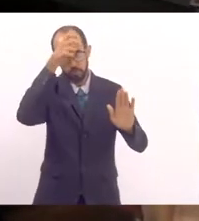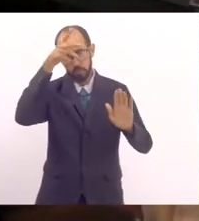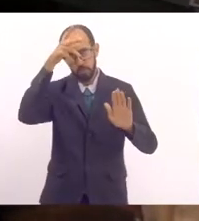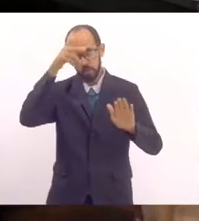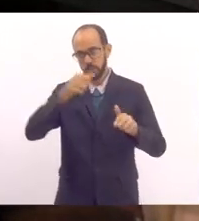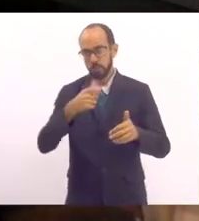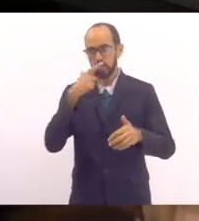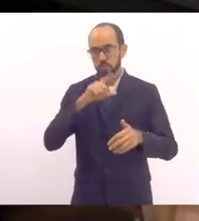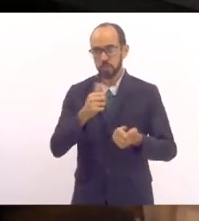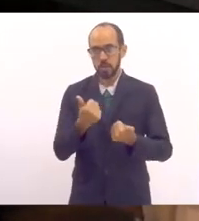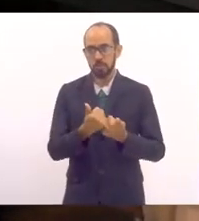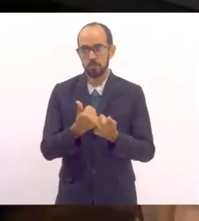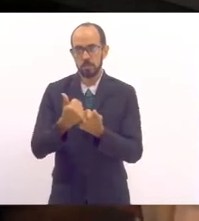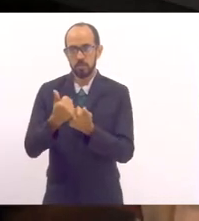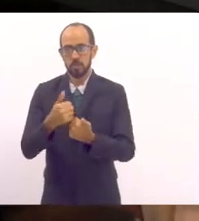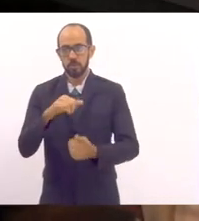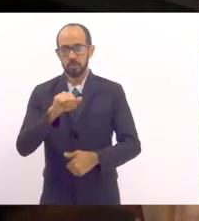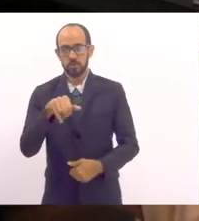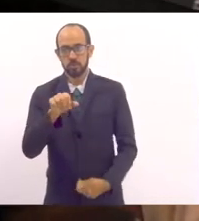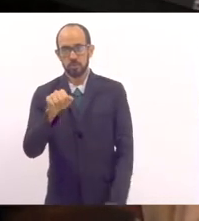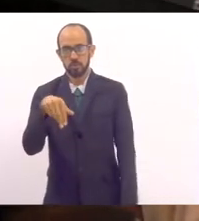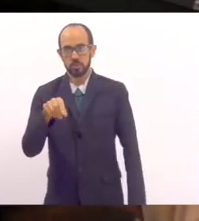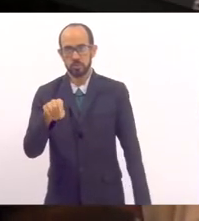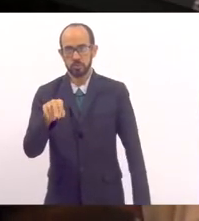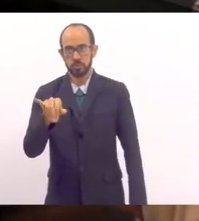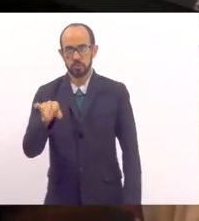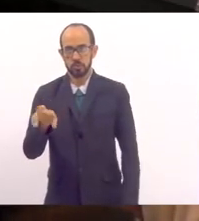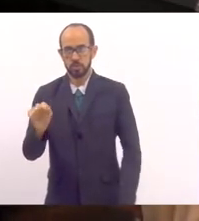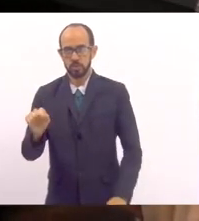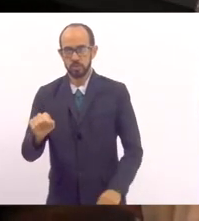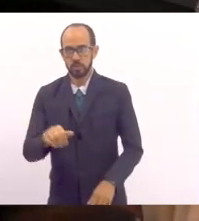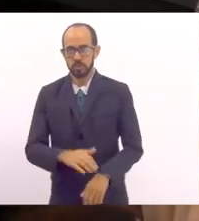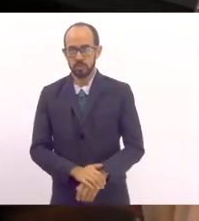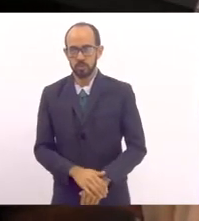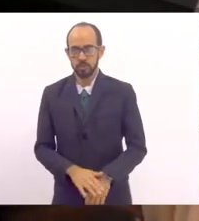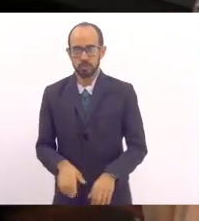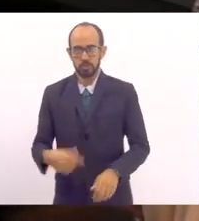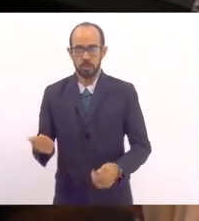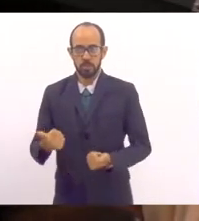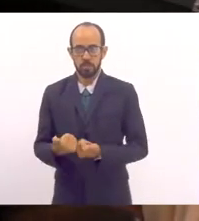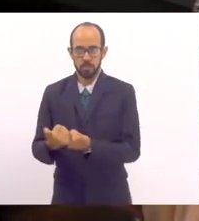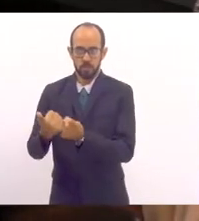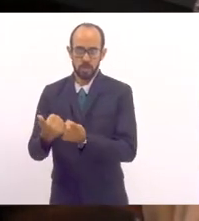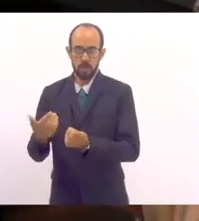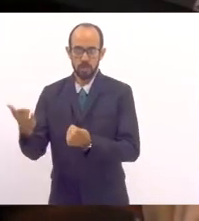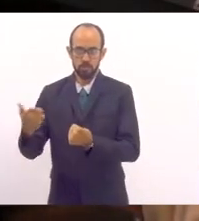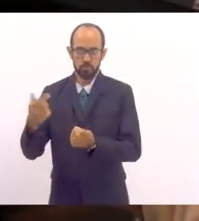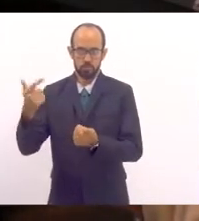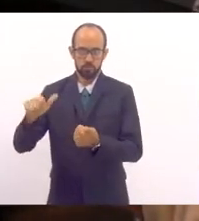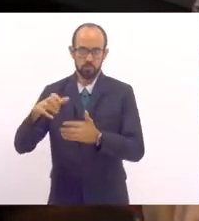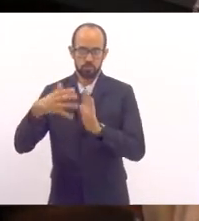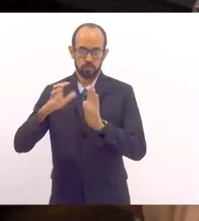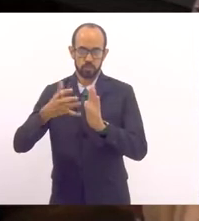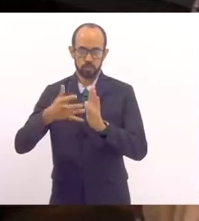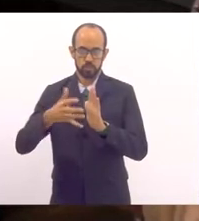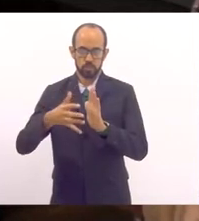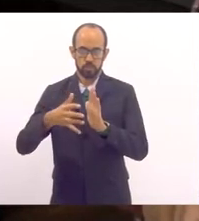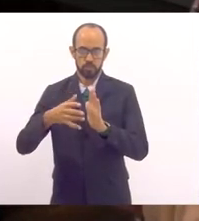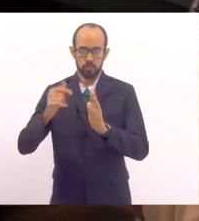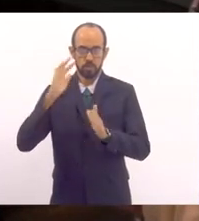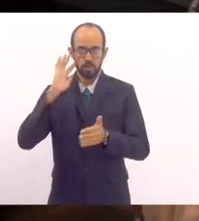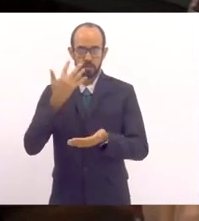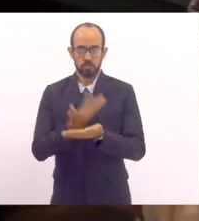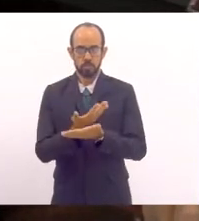apoiar, fui apoiar a Jandira, fiz o programa de governo para a Jandira e fui apoiar a candidata de um outro partido. Uma